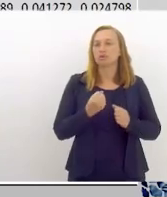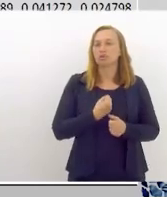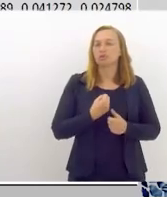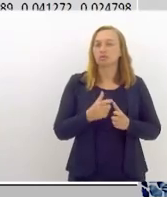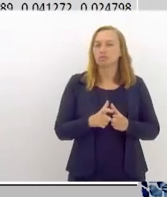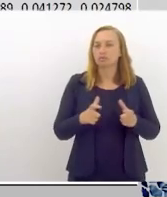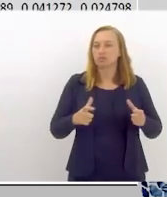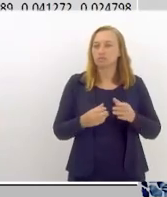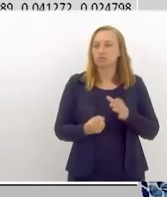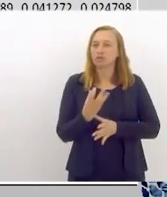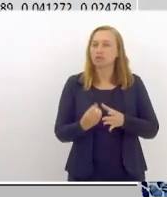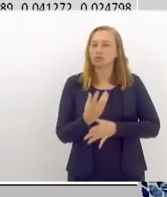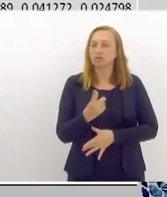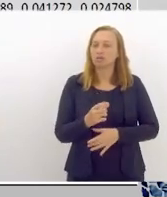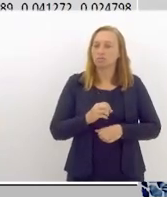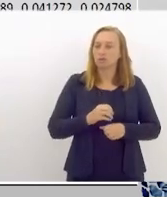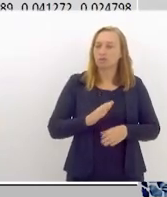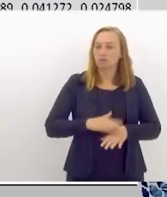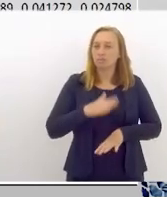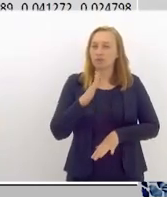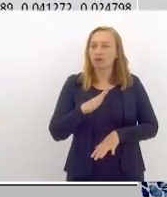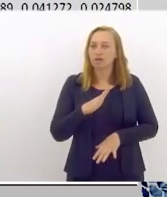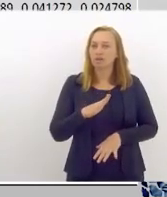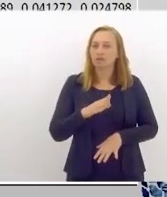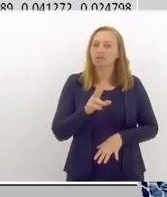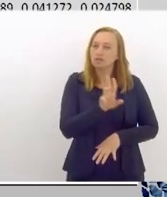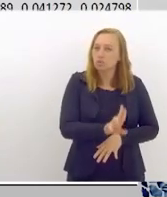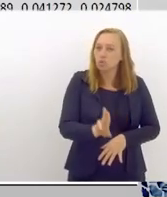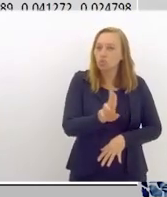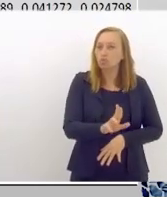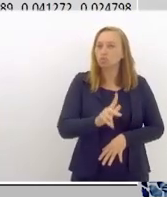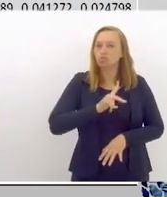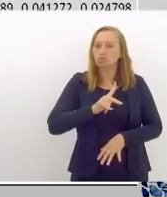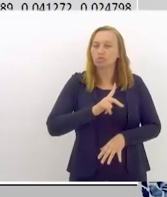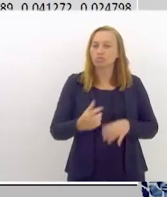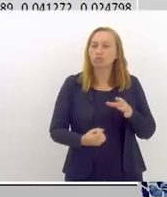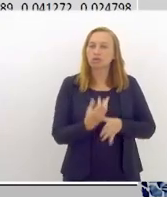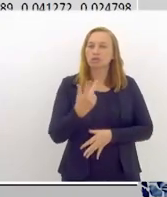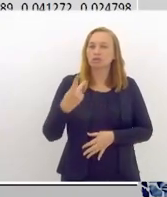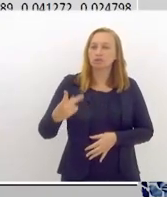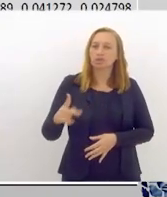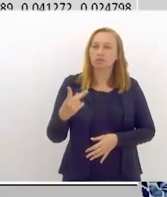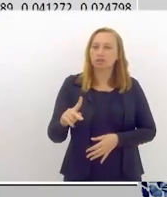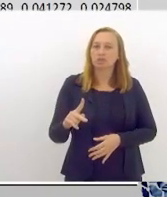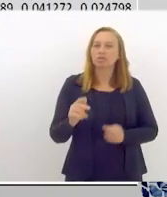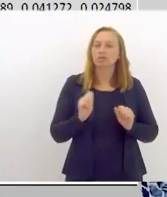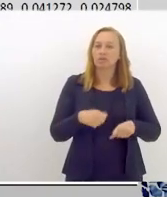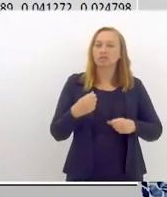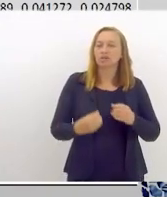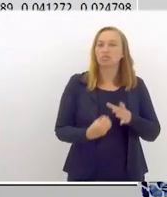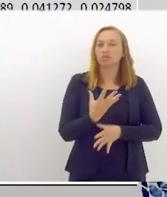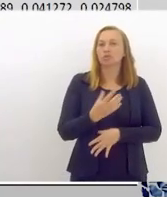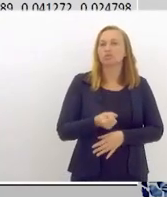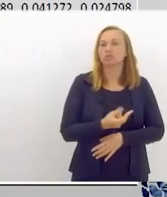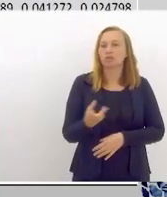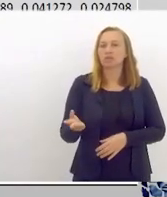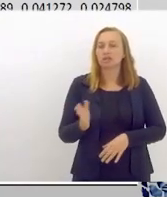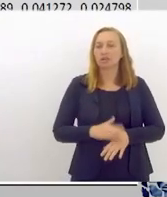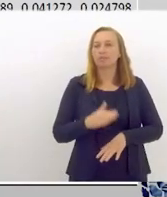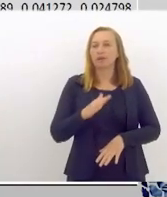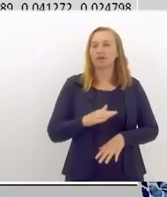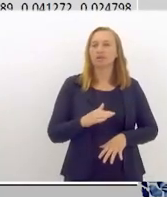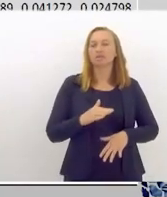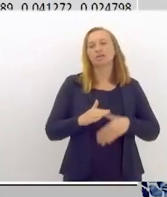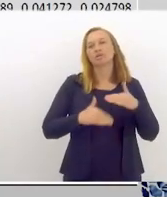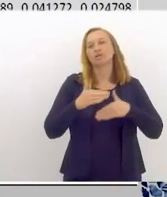setor aumenta Ele atende essa demanda mas se ele usa a própria produção dele é usada na produção ele tem que produzir uma quantidade adicional para aumentar